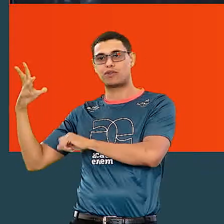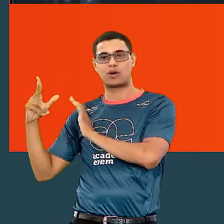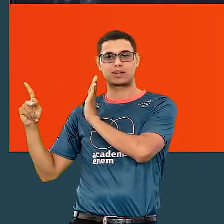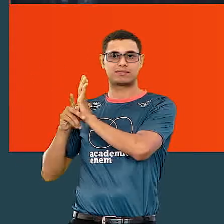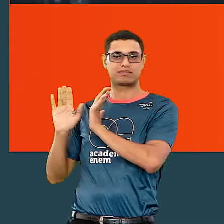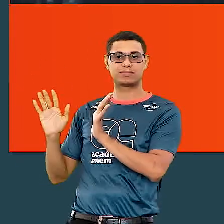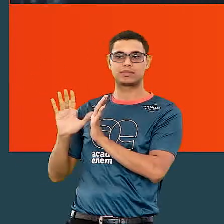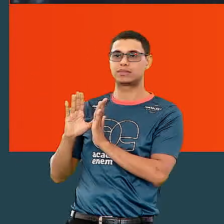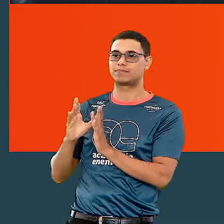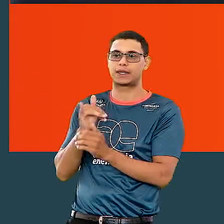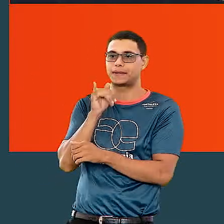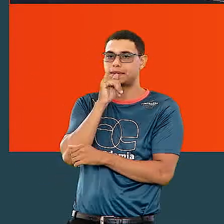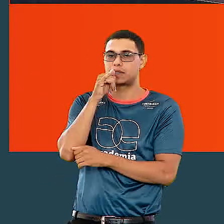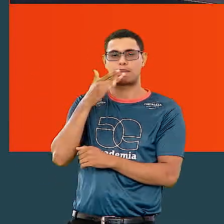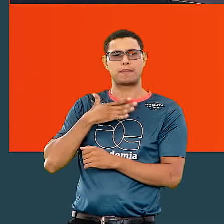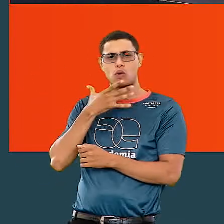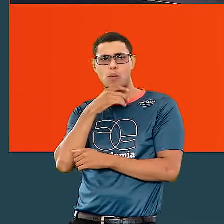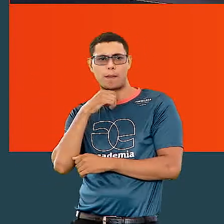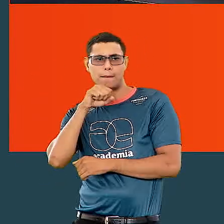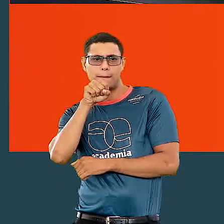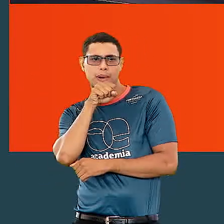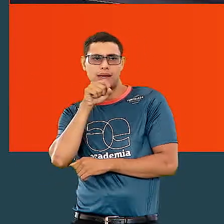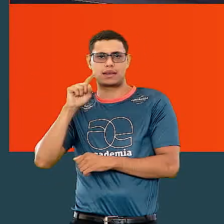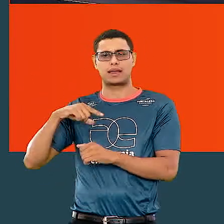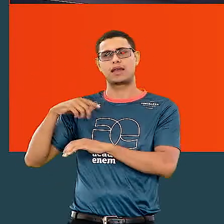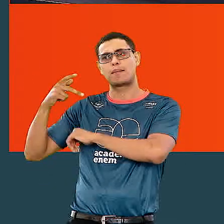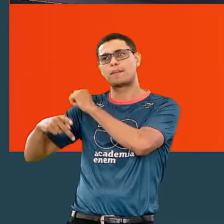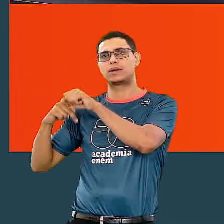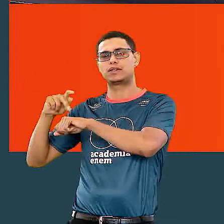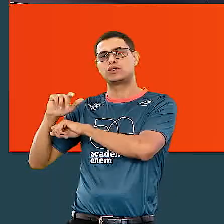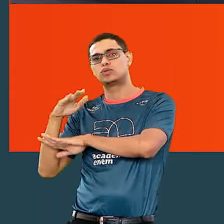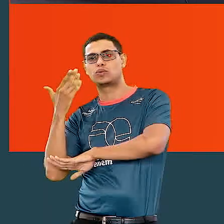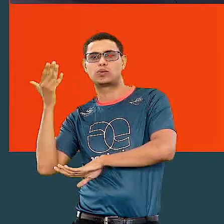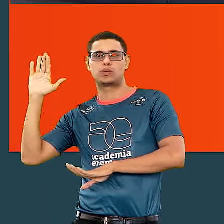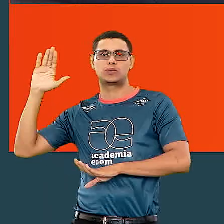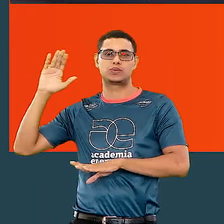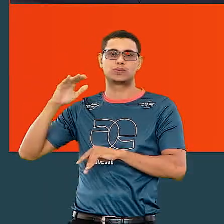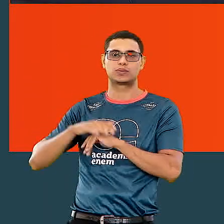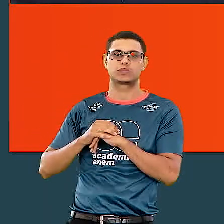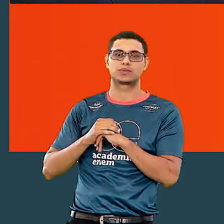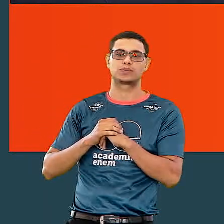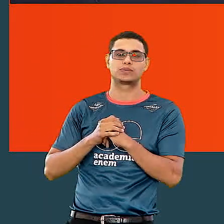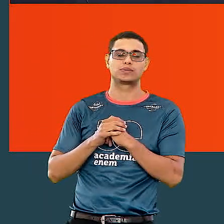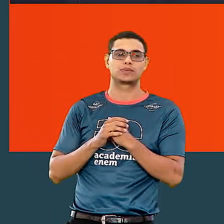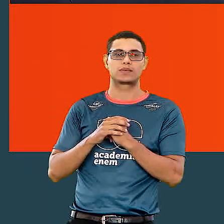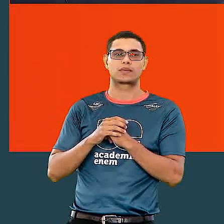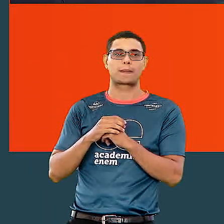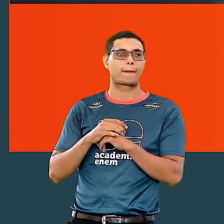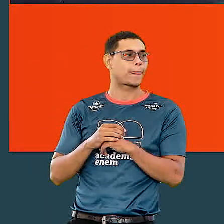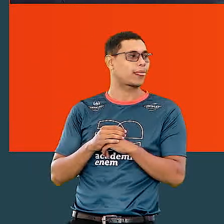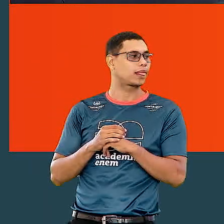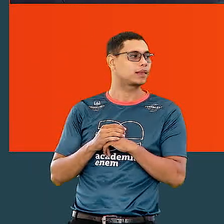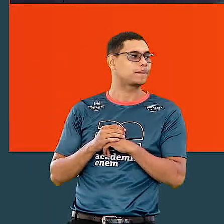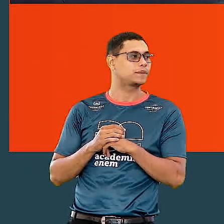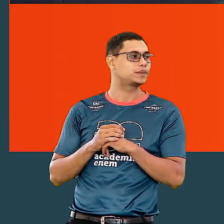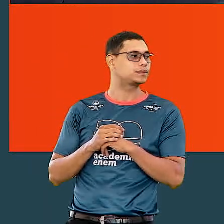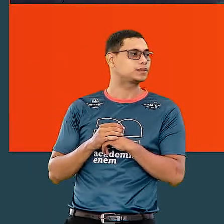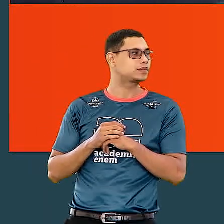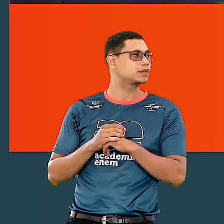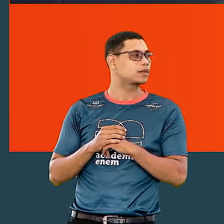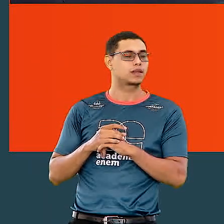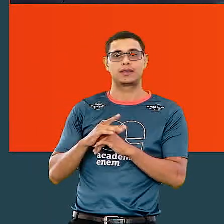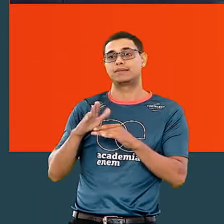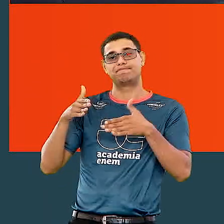pai é ateniense lá do José Walter, beleza? Se seu pai é ateniense do José Walter,